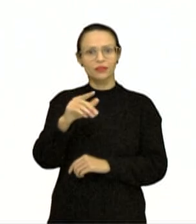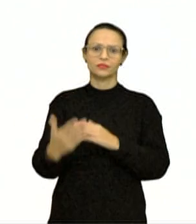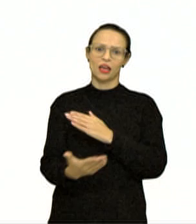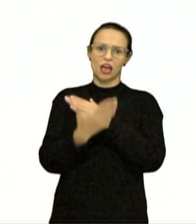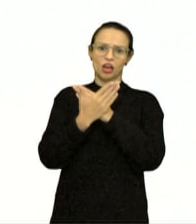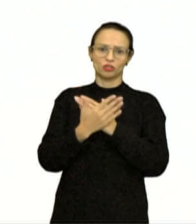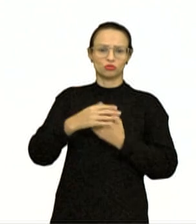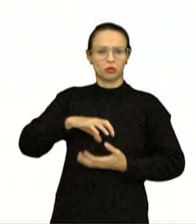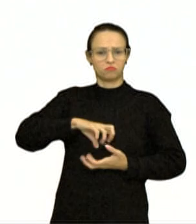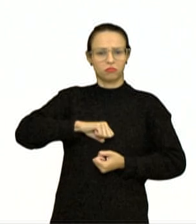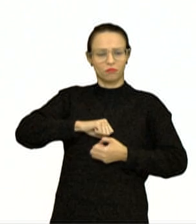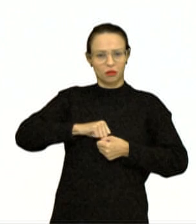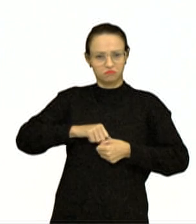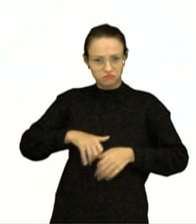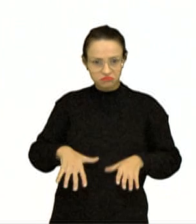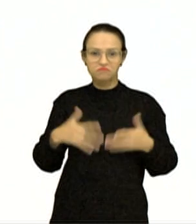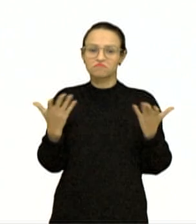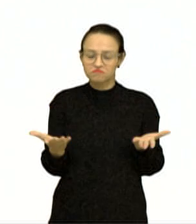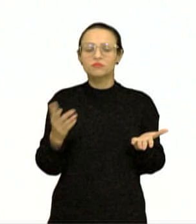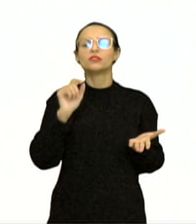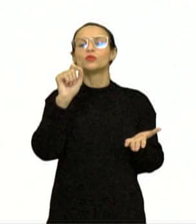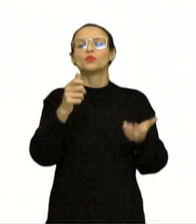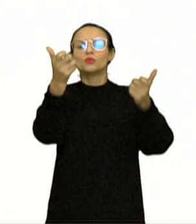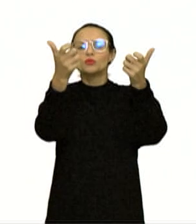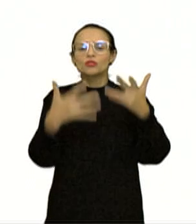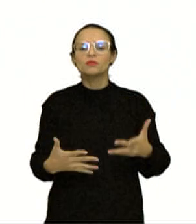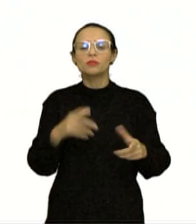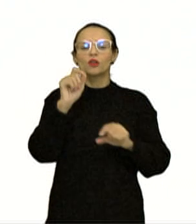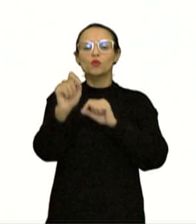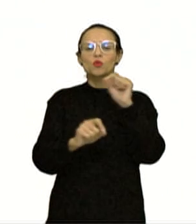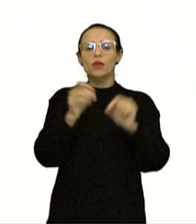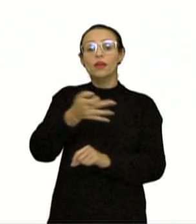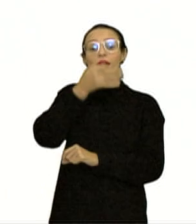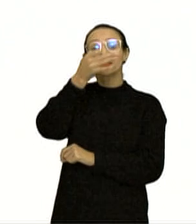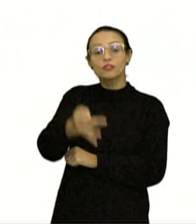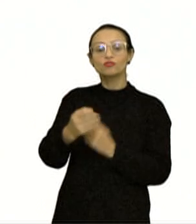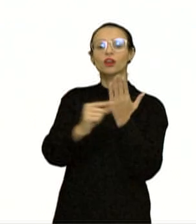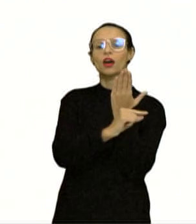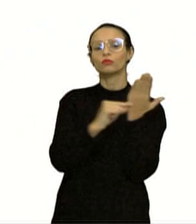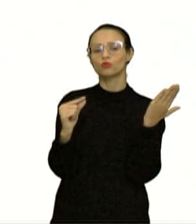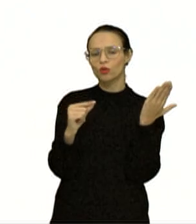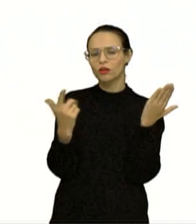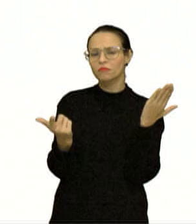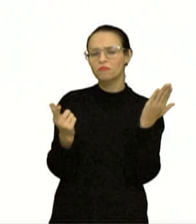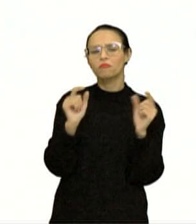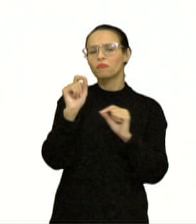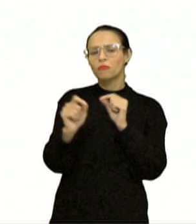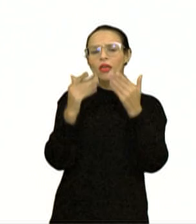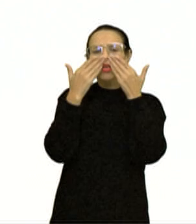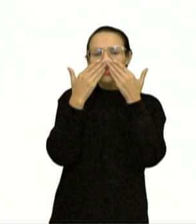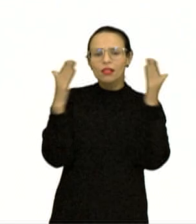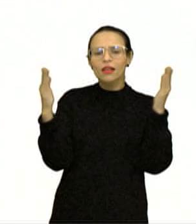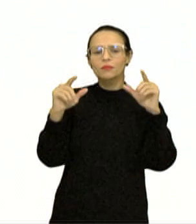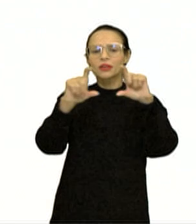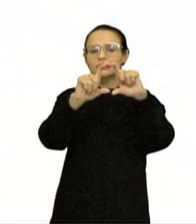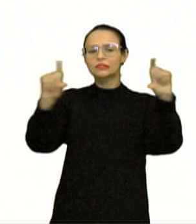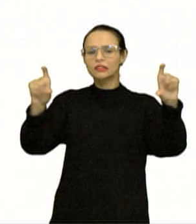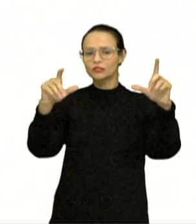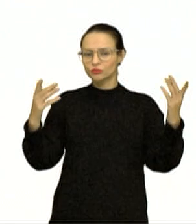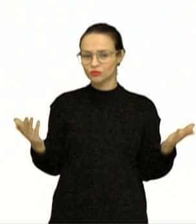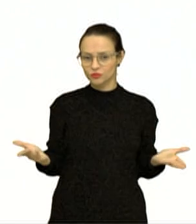digestão. Explique qual é a crítica feita pelo autor que está implícita nesse